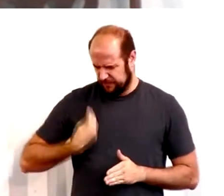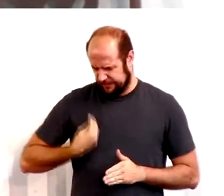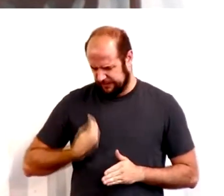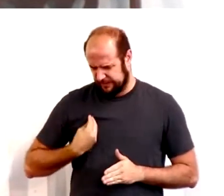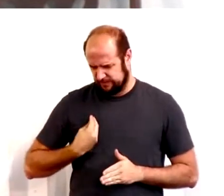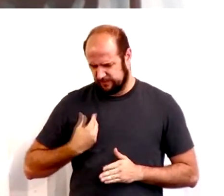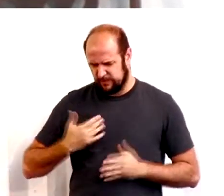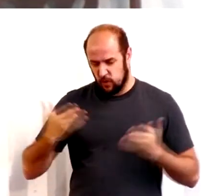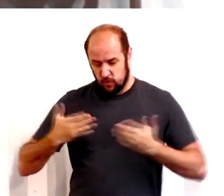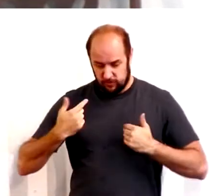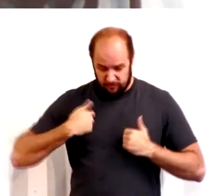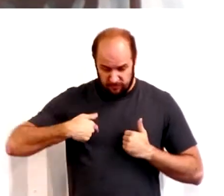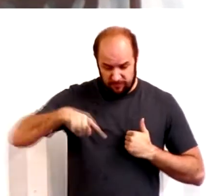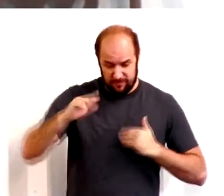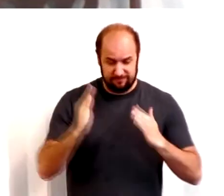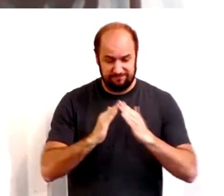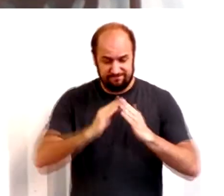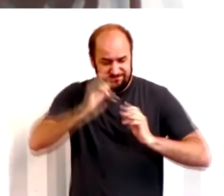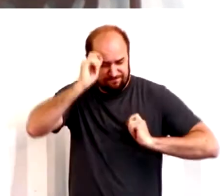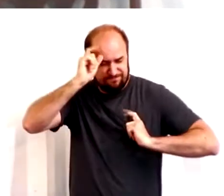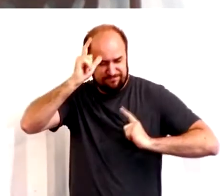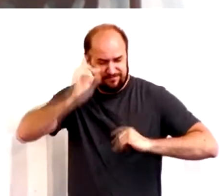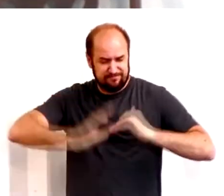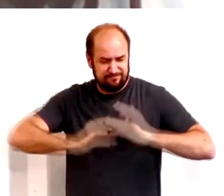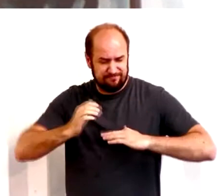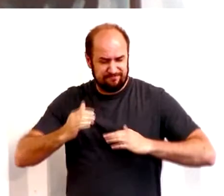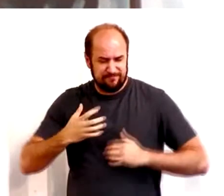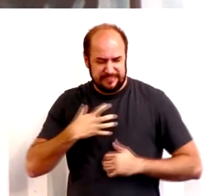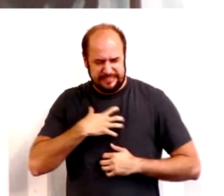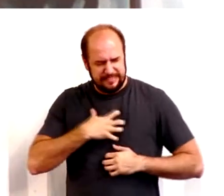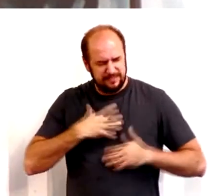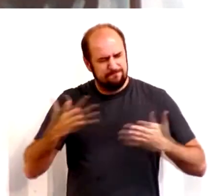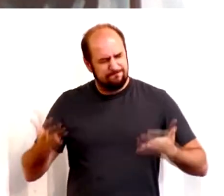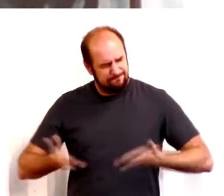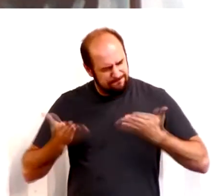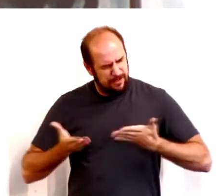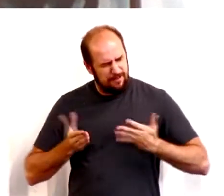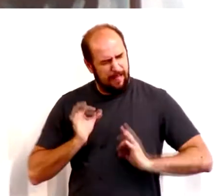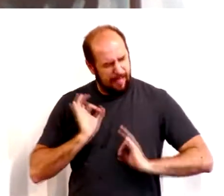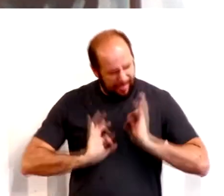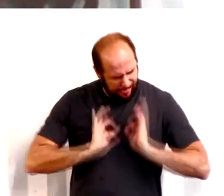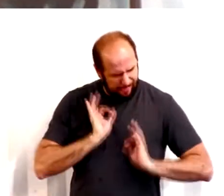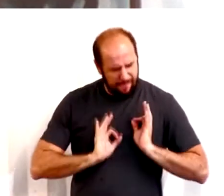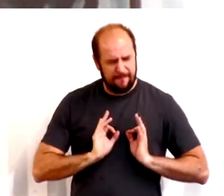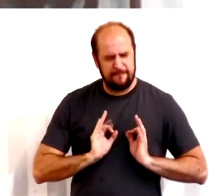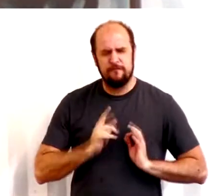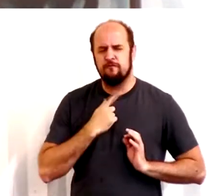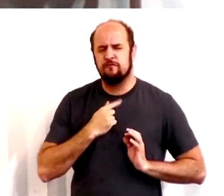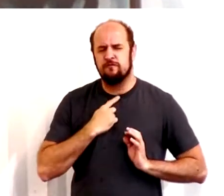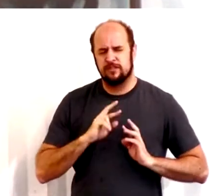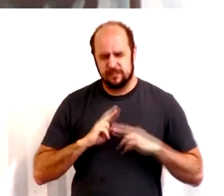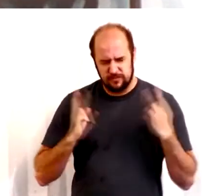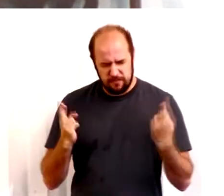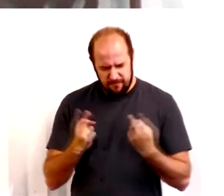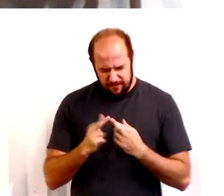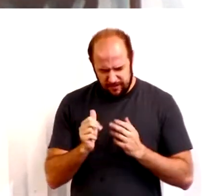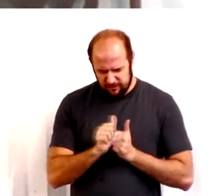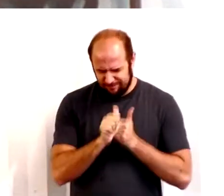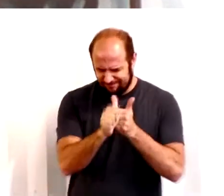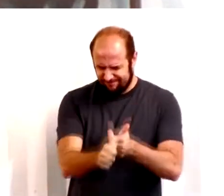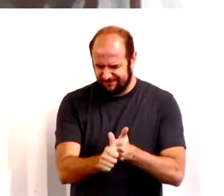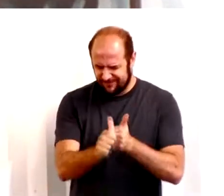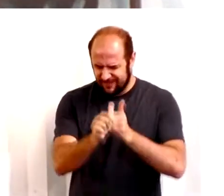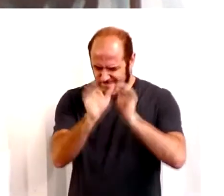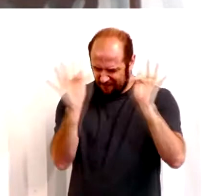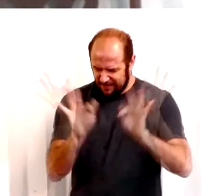daqui edificados e estimulados, exortados a servir o teu reino com alegria,